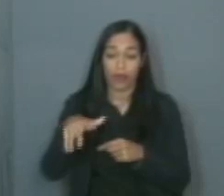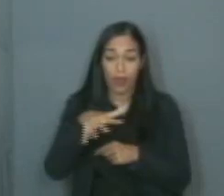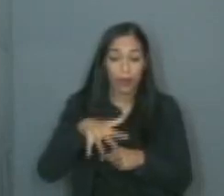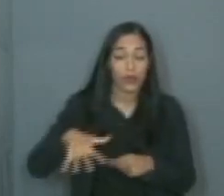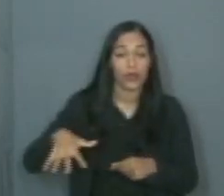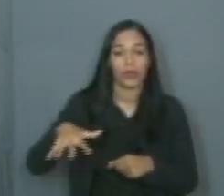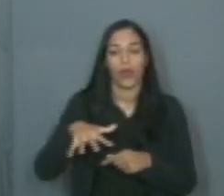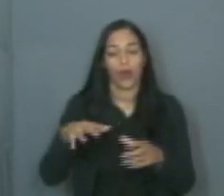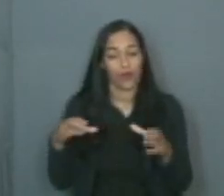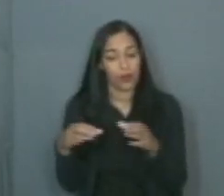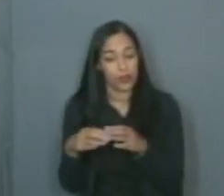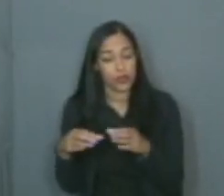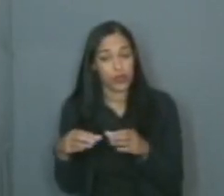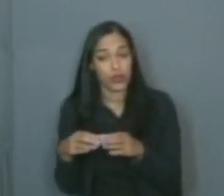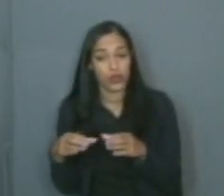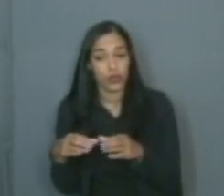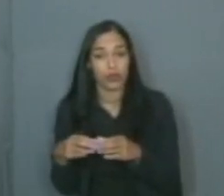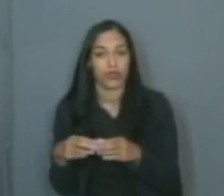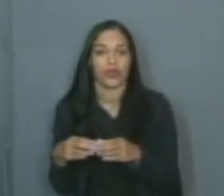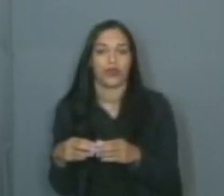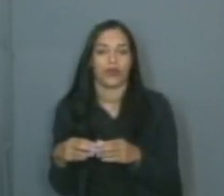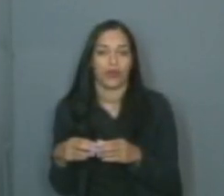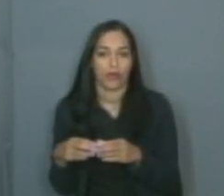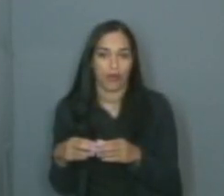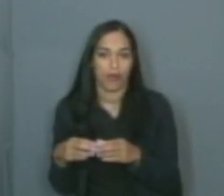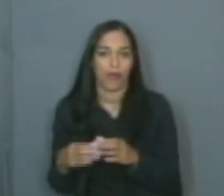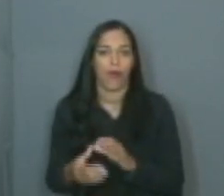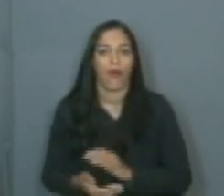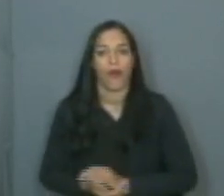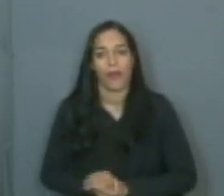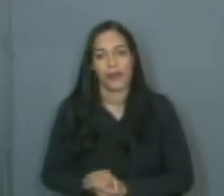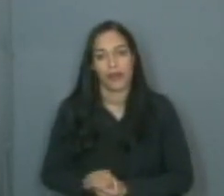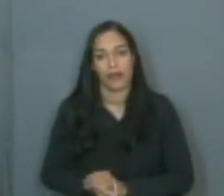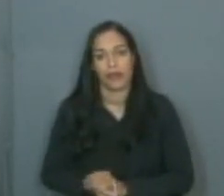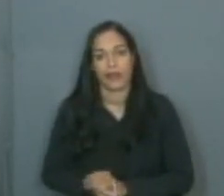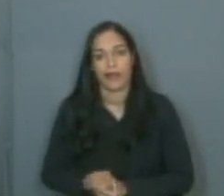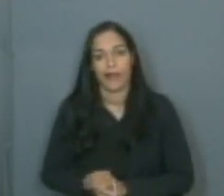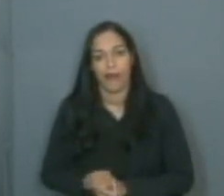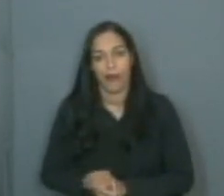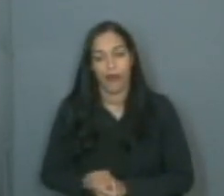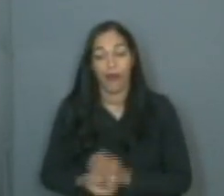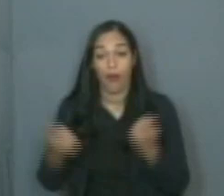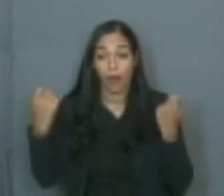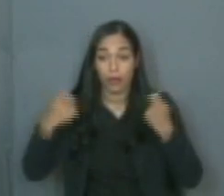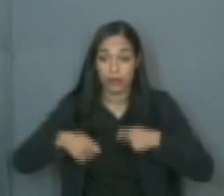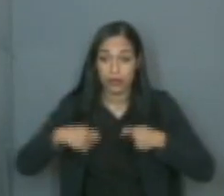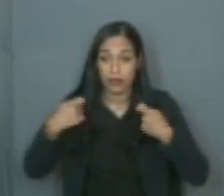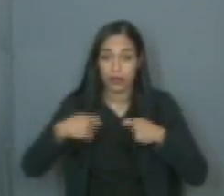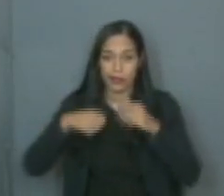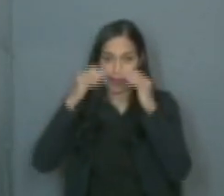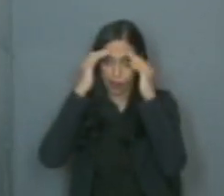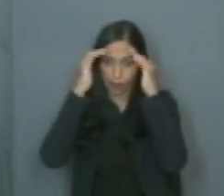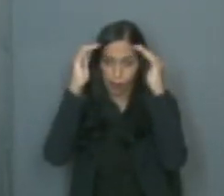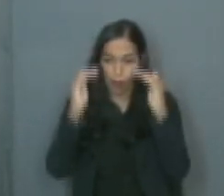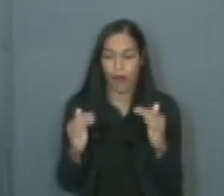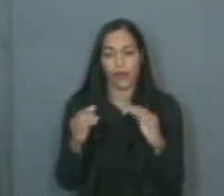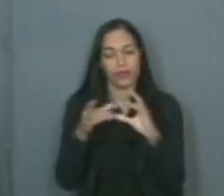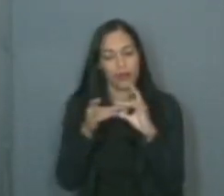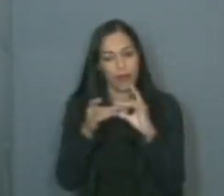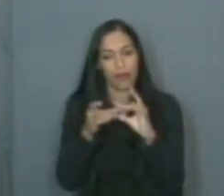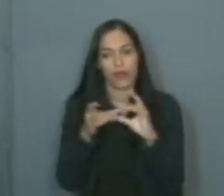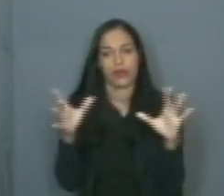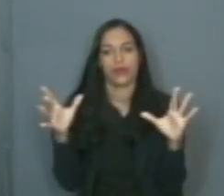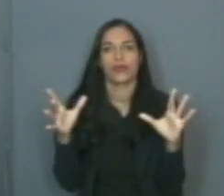uma categoria, por um segmento. E é preciso respeitar esta